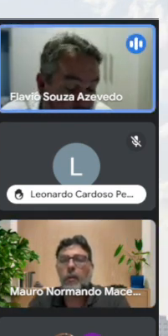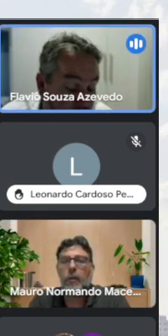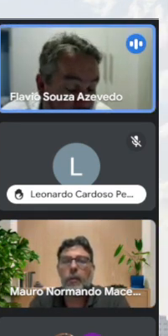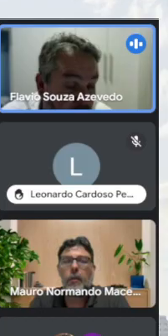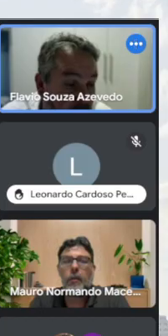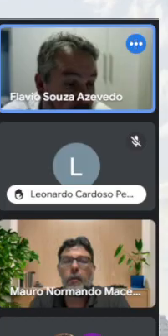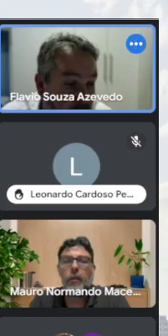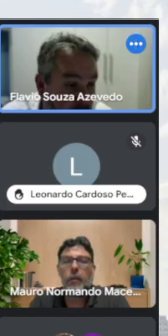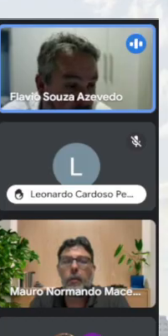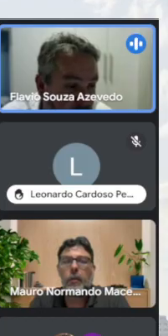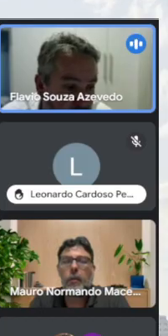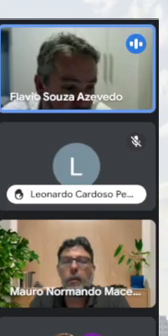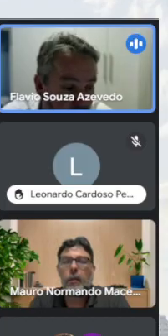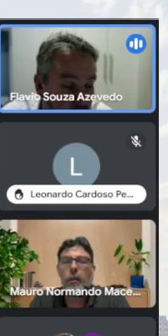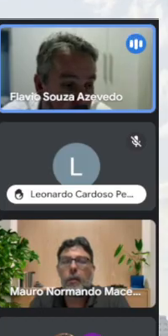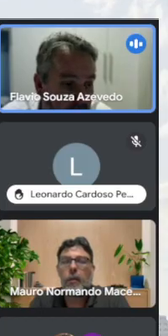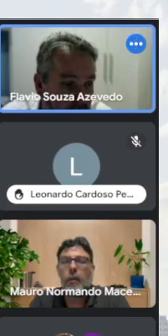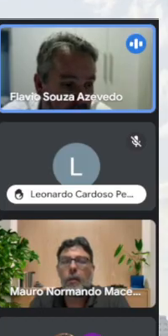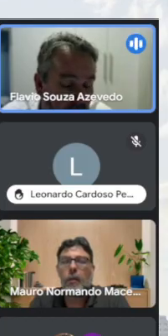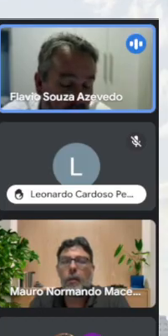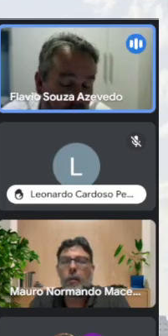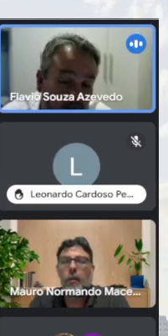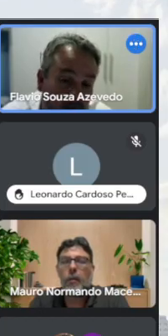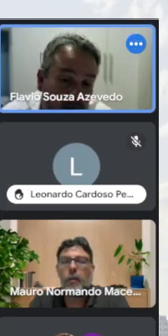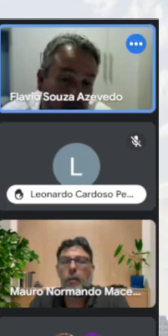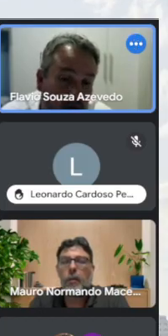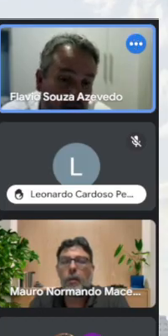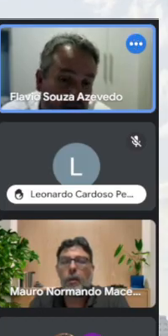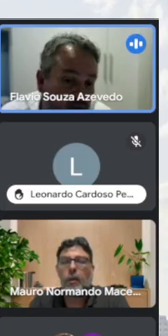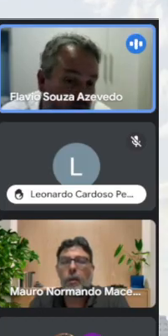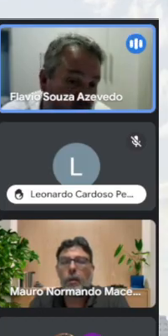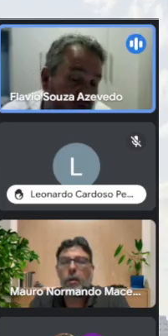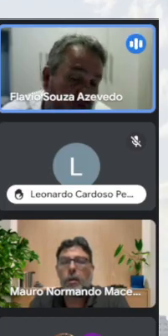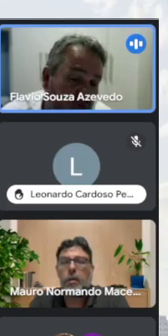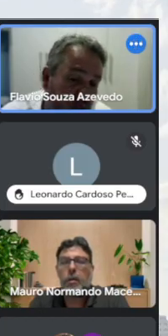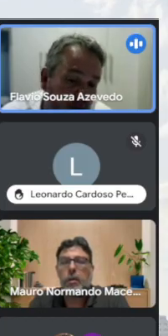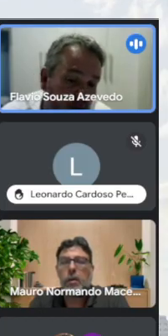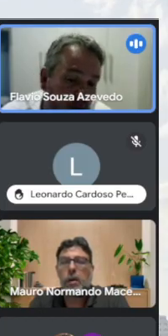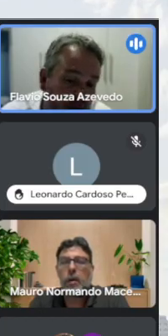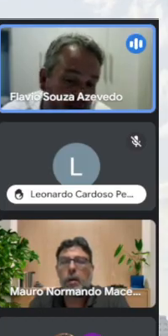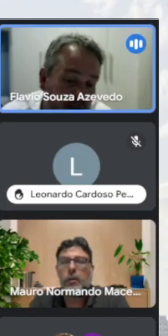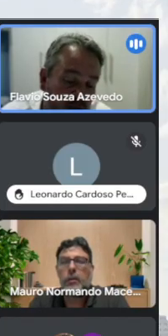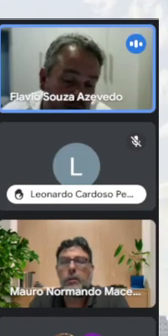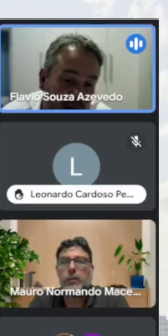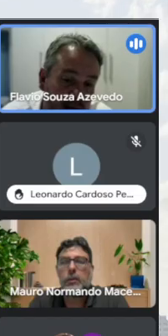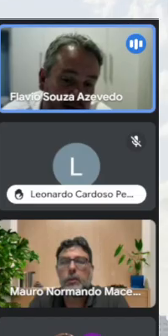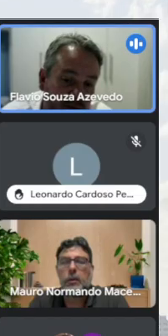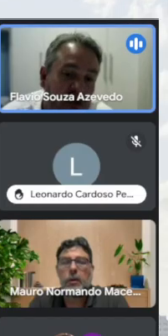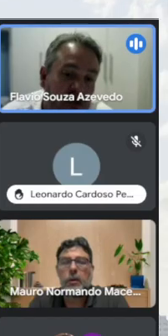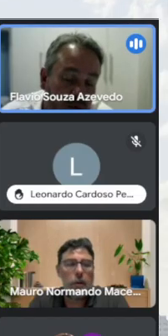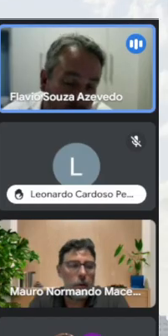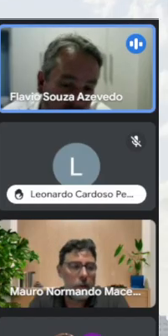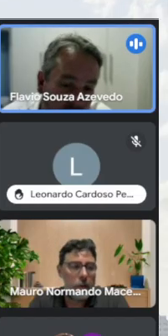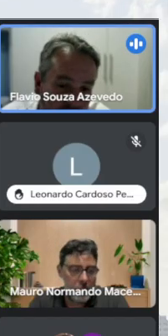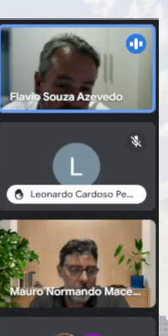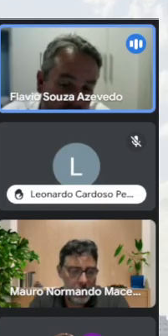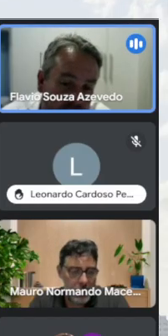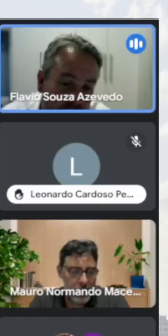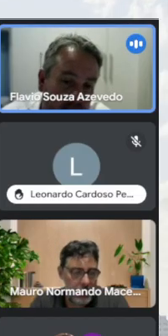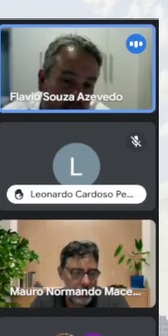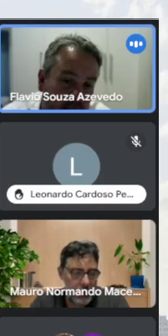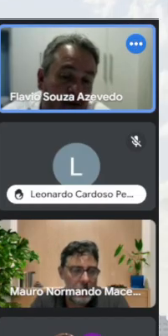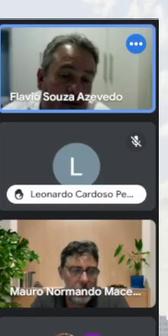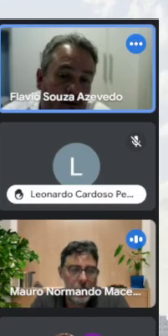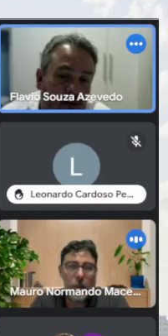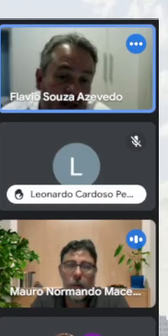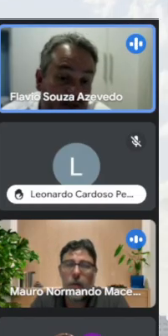a área, né, o pessoal do Porto Digital, e tudo ocorreu assim com menos burocracia, vamos